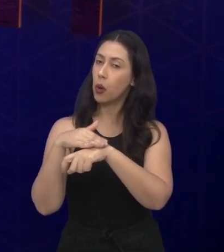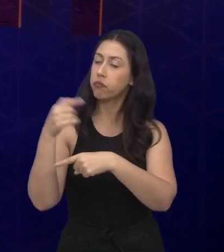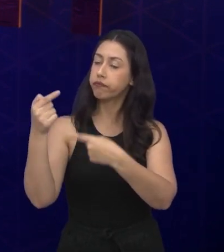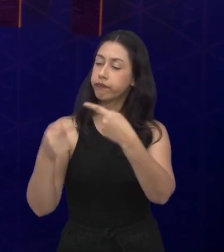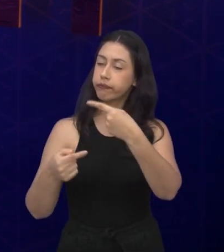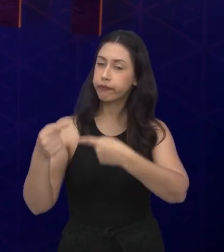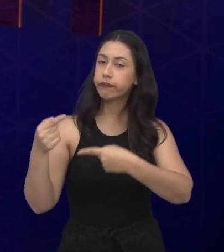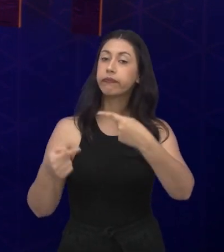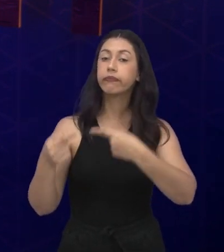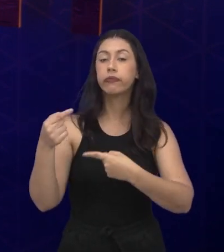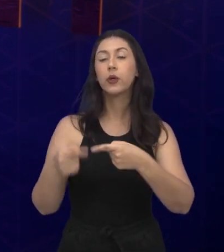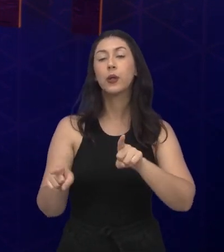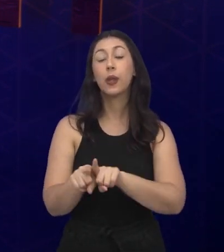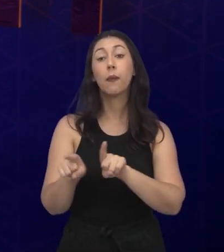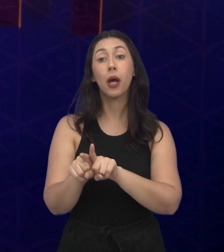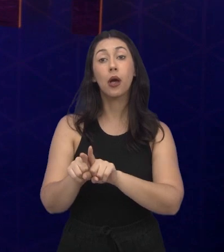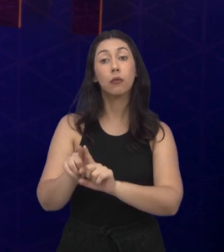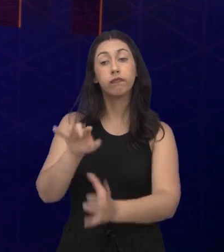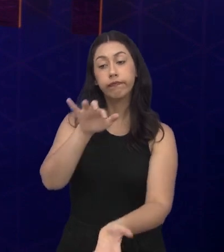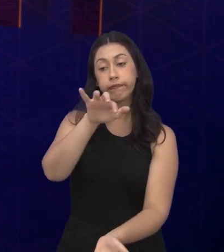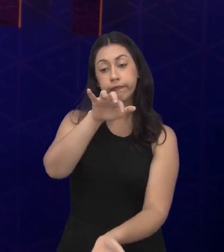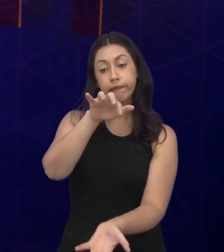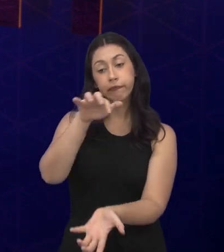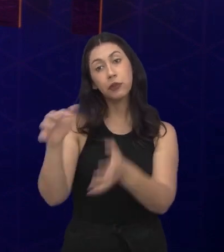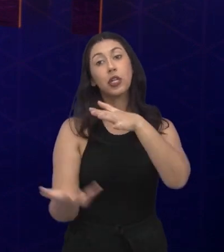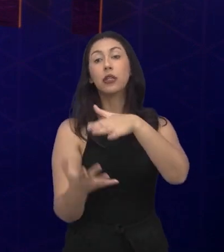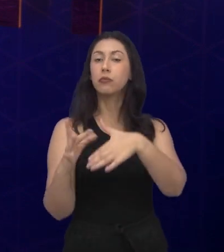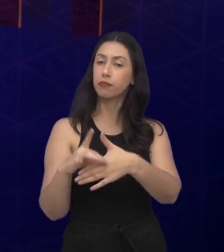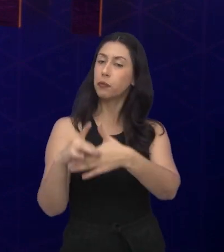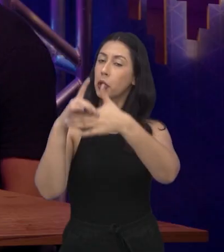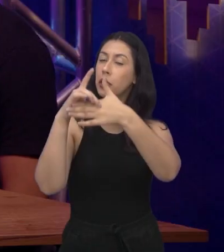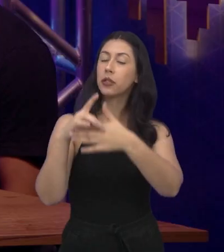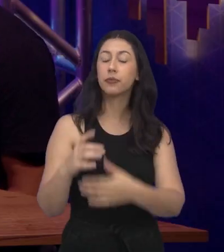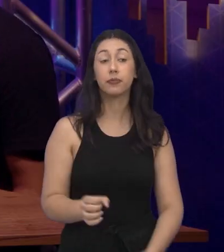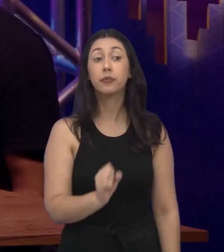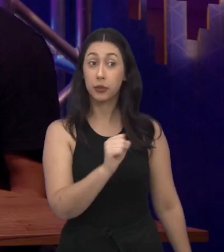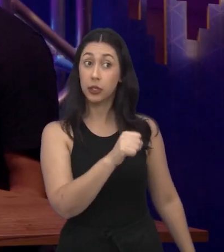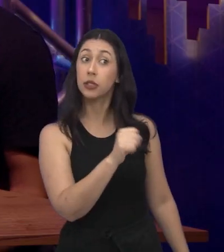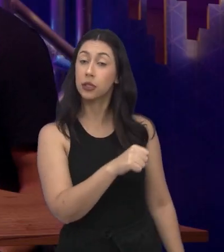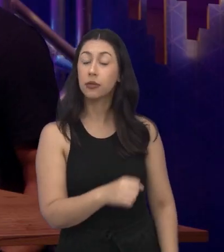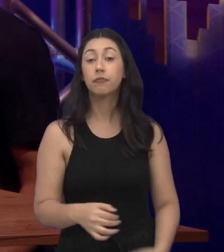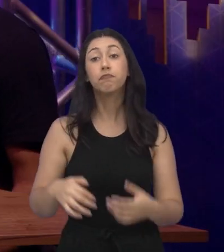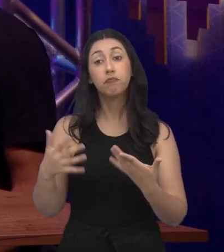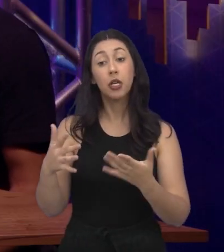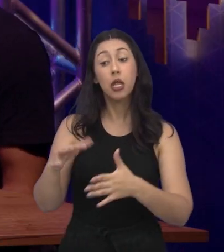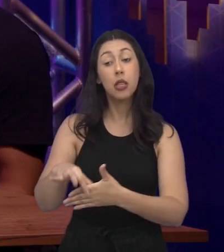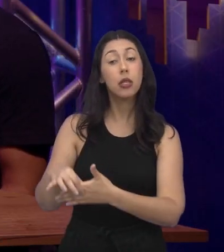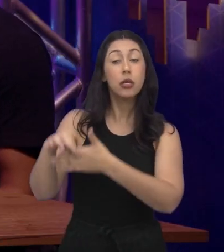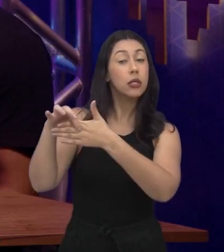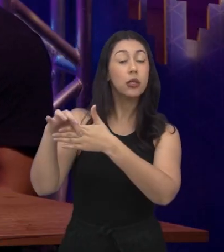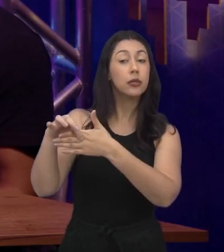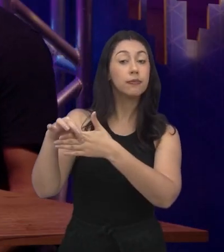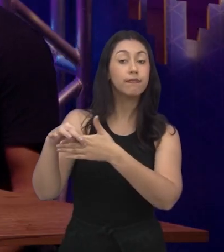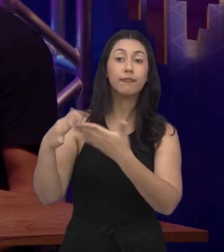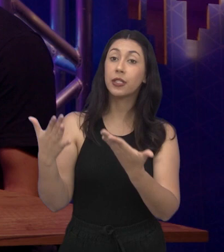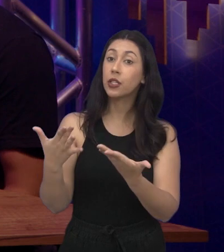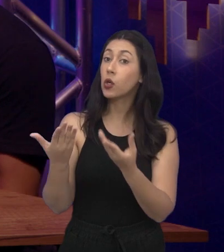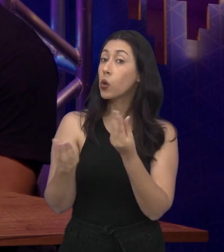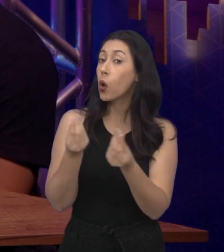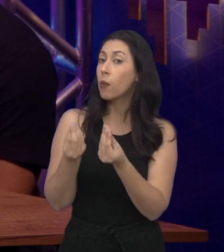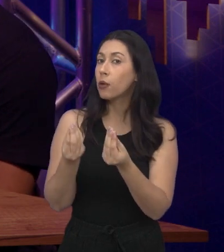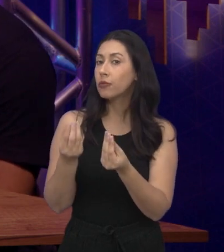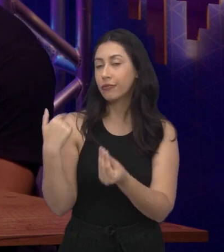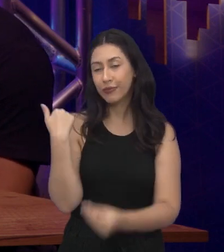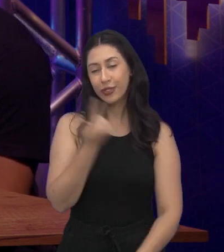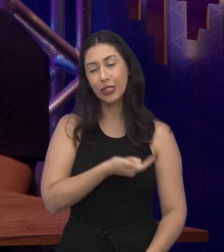e comandada essa mudança pelas grandes lideranças. Sim, né, sim. Que são formadas, né, são eleitas por